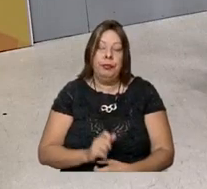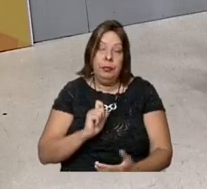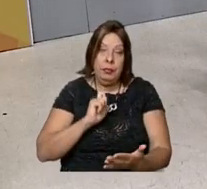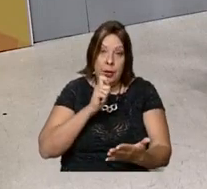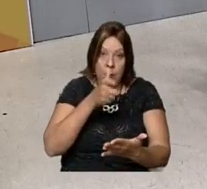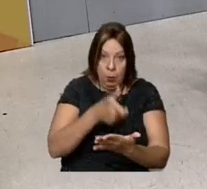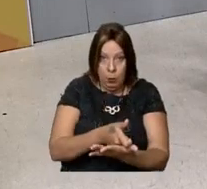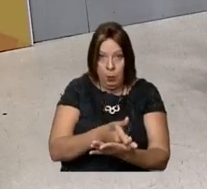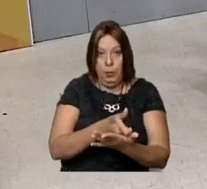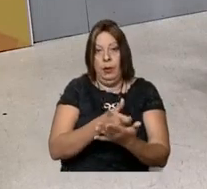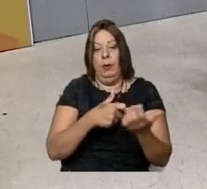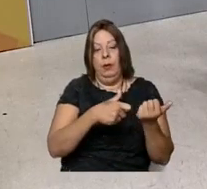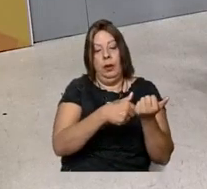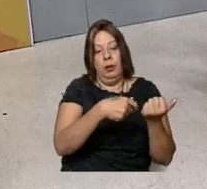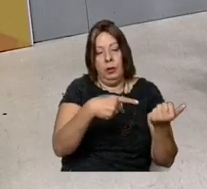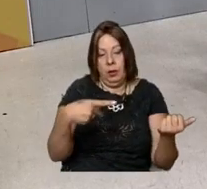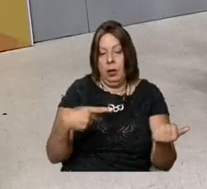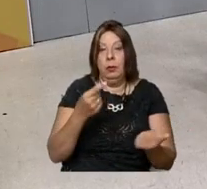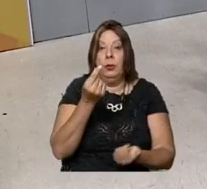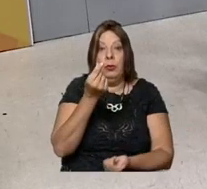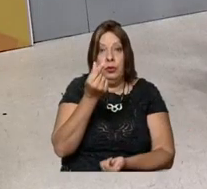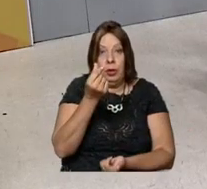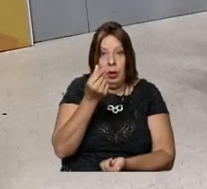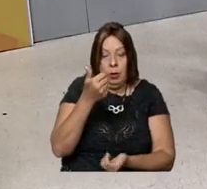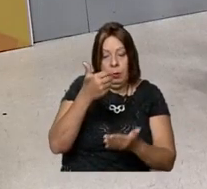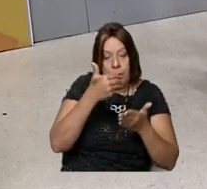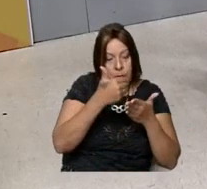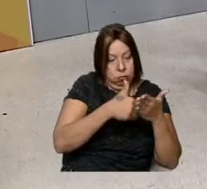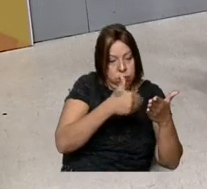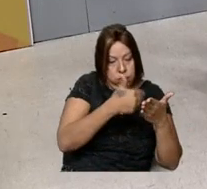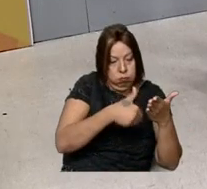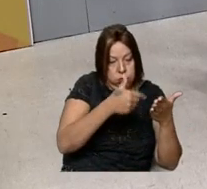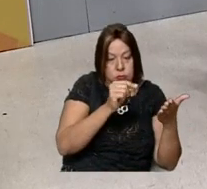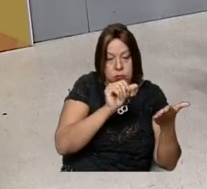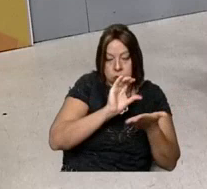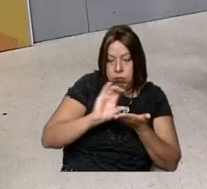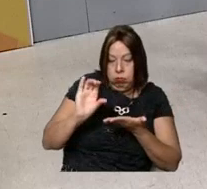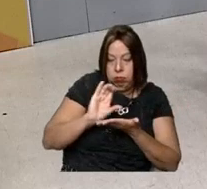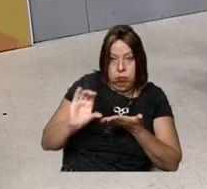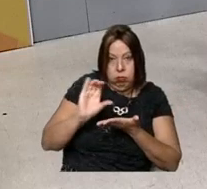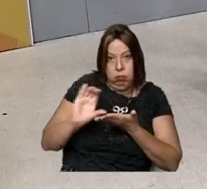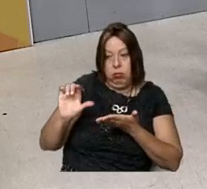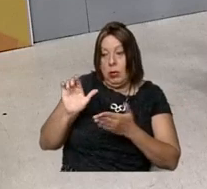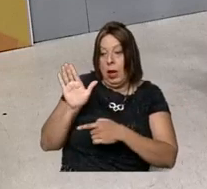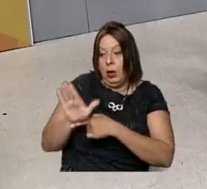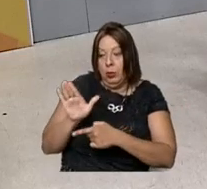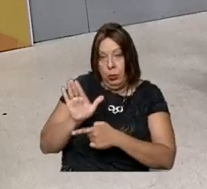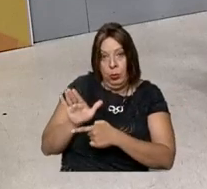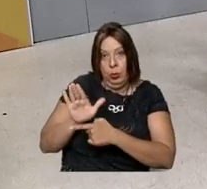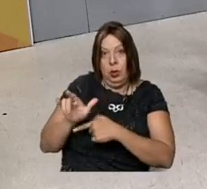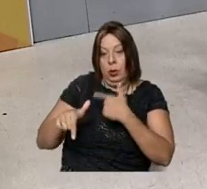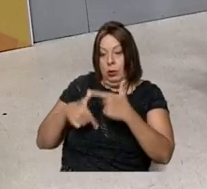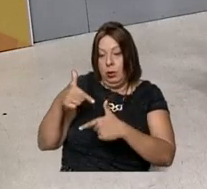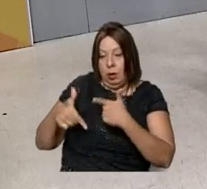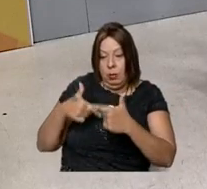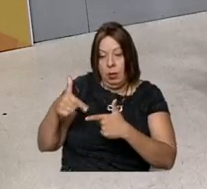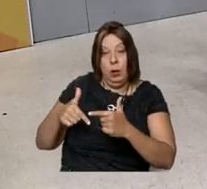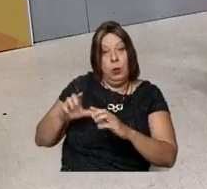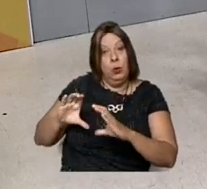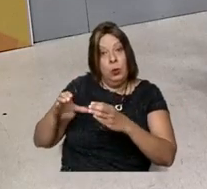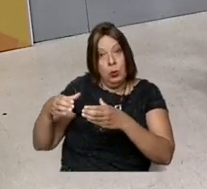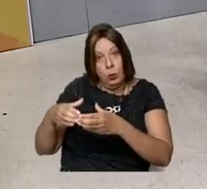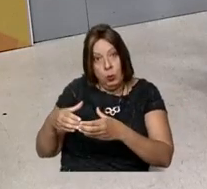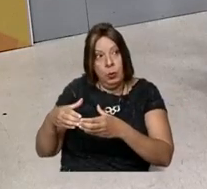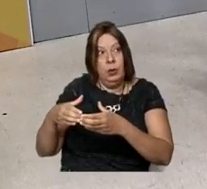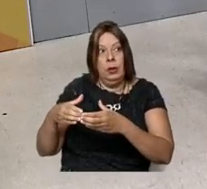você compra seu título Cajucap, você está automaticamente apoiando e ajudando os trabalhos desenvolvidos pela Associação